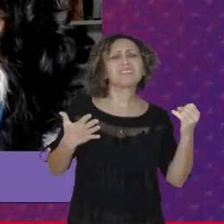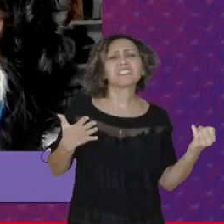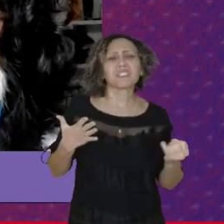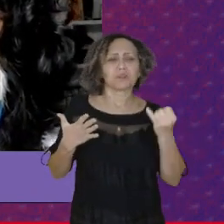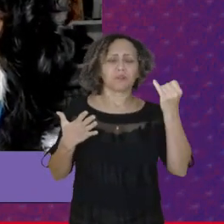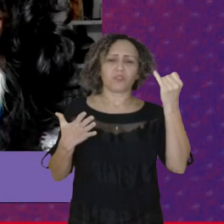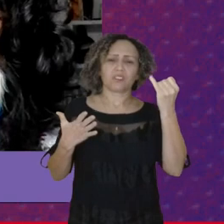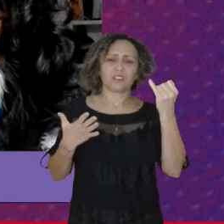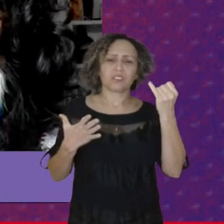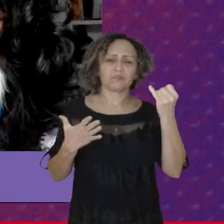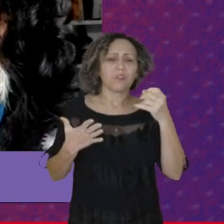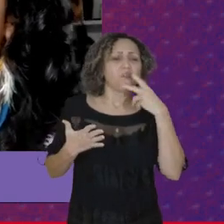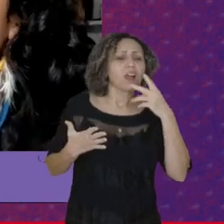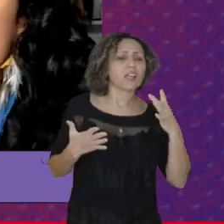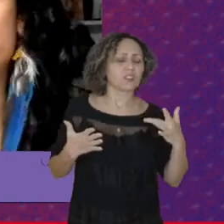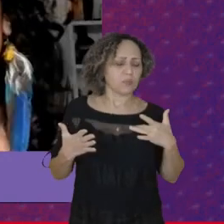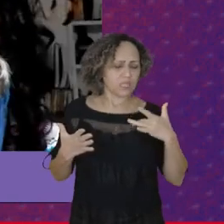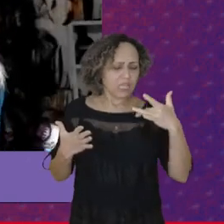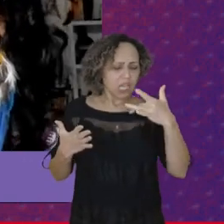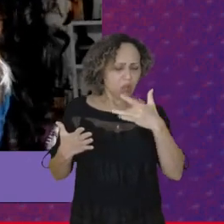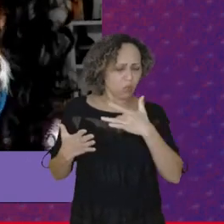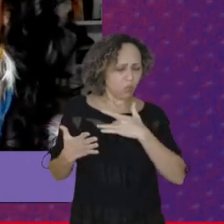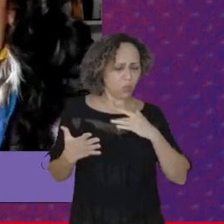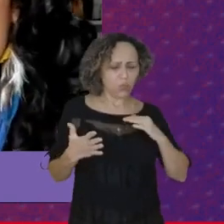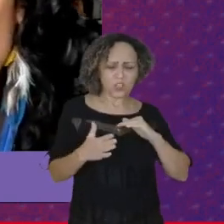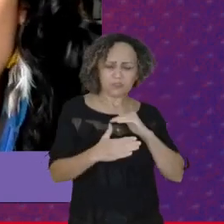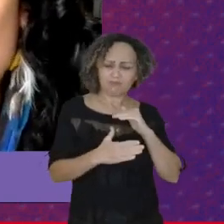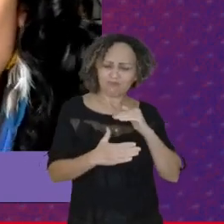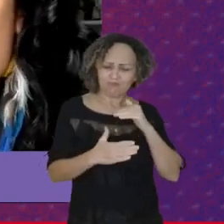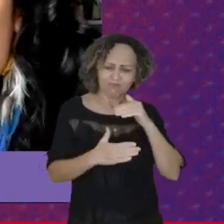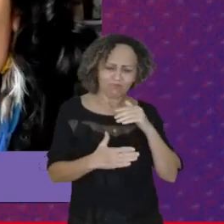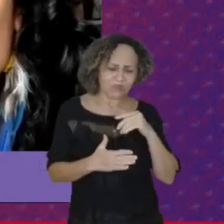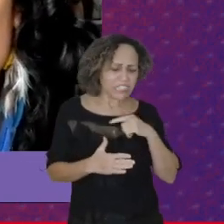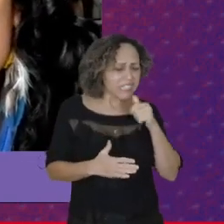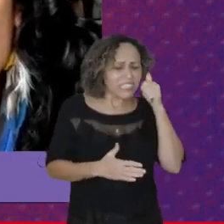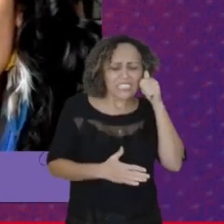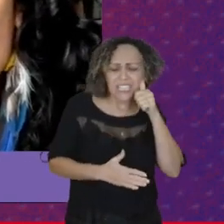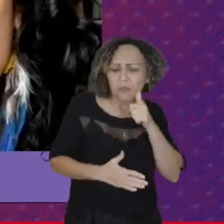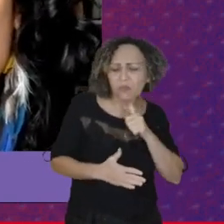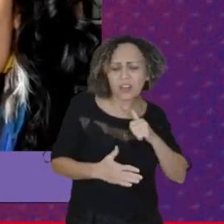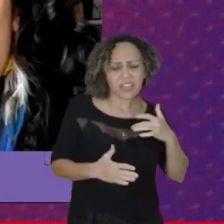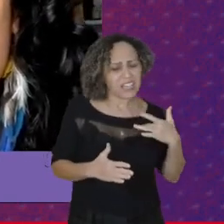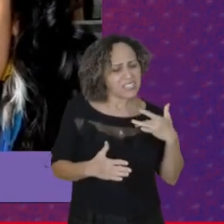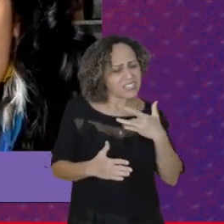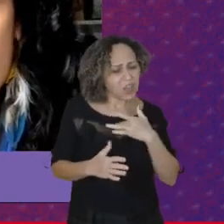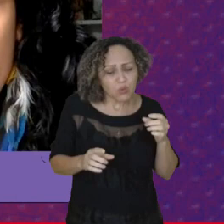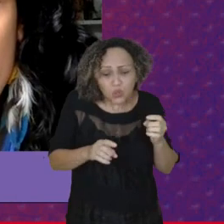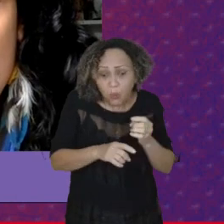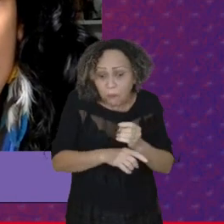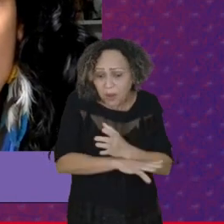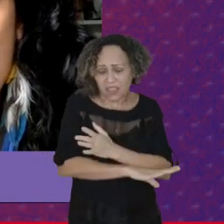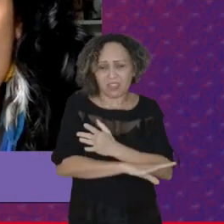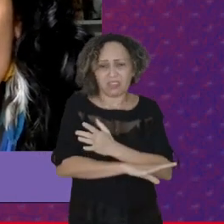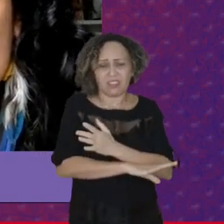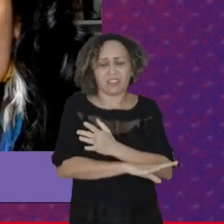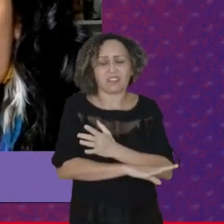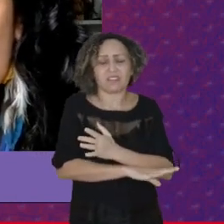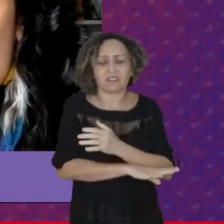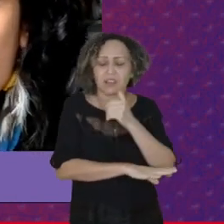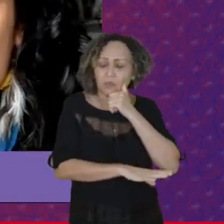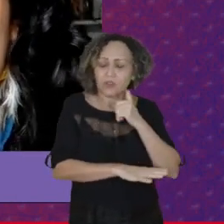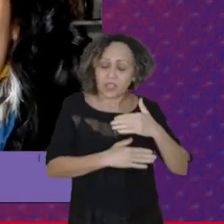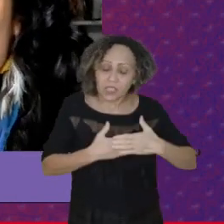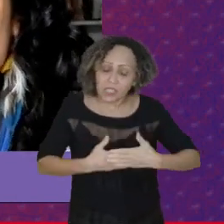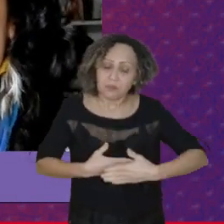saúde integral da mulher e saúde da população como um todo, né? Mas desse ponto de vista nosso, da mulher, daqui para